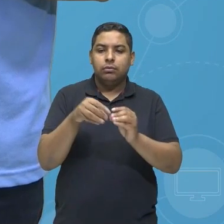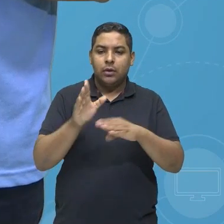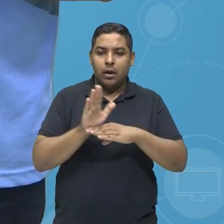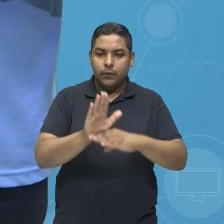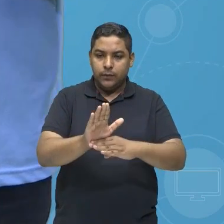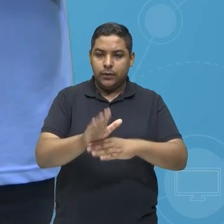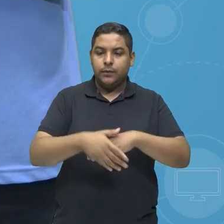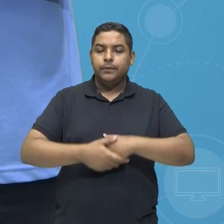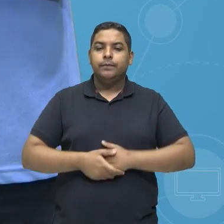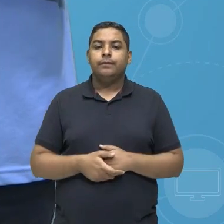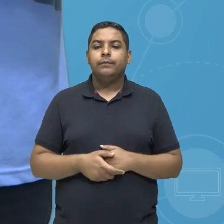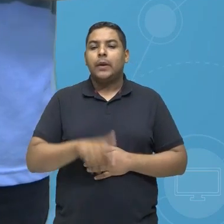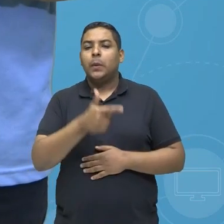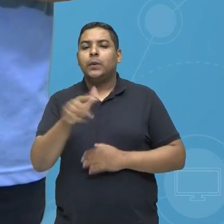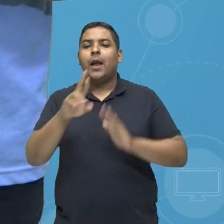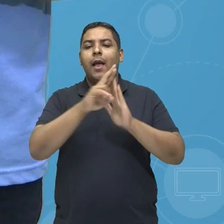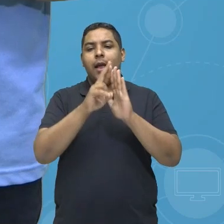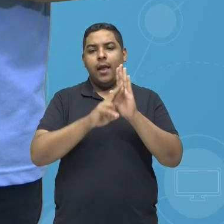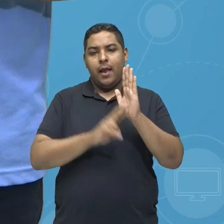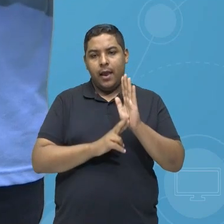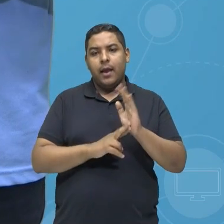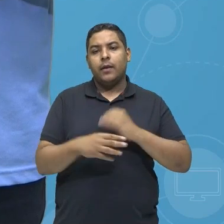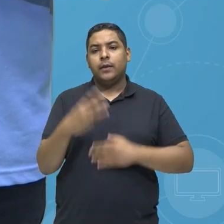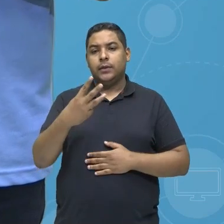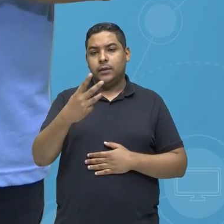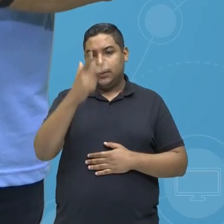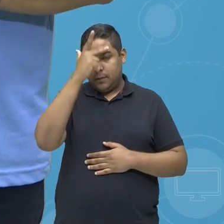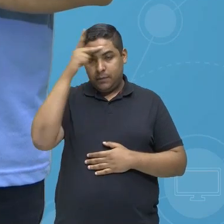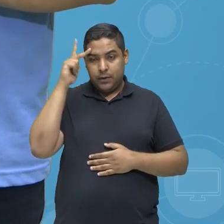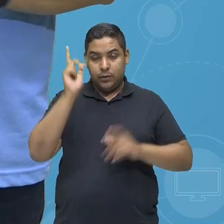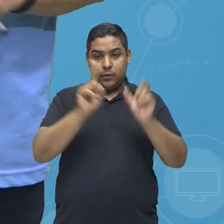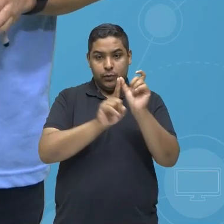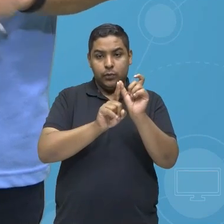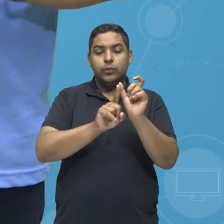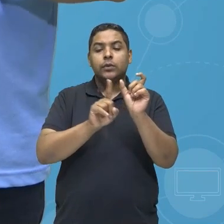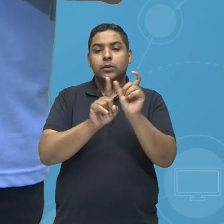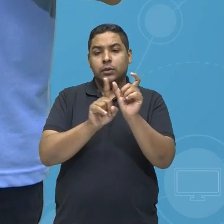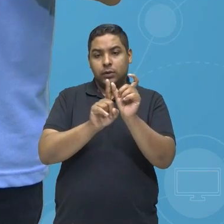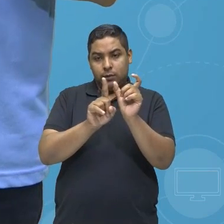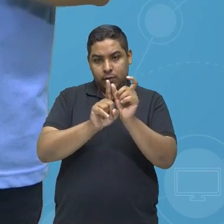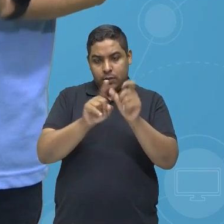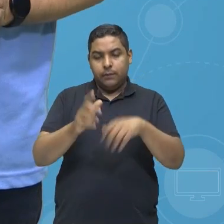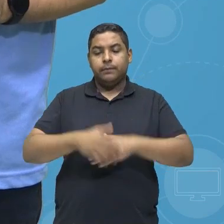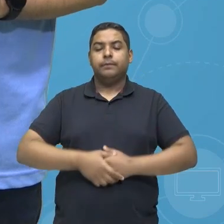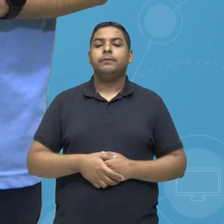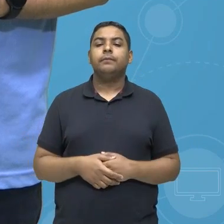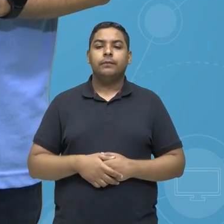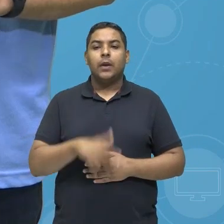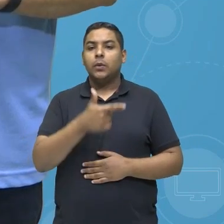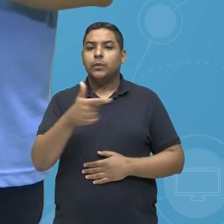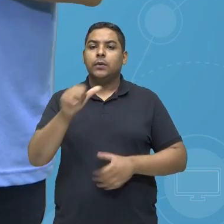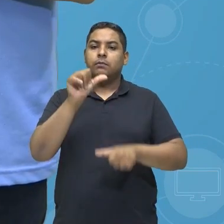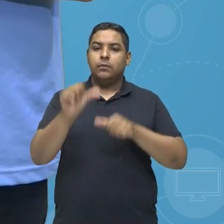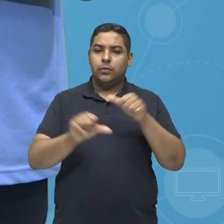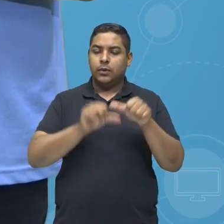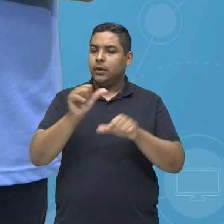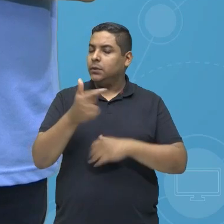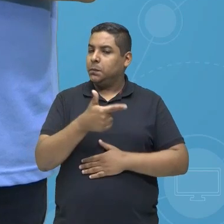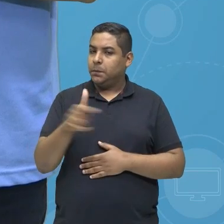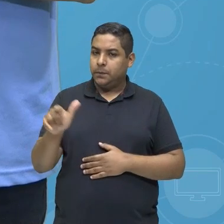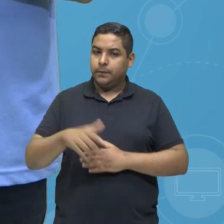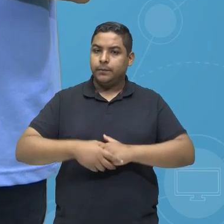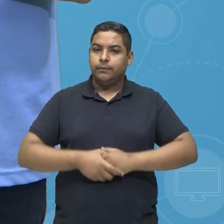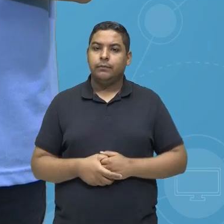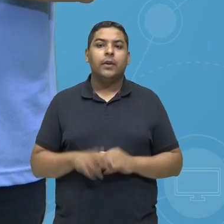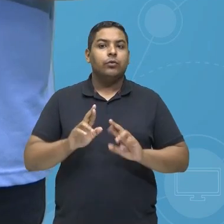regra de, quando conjugado com terceira pessoa do singular, ele não é acrescido de ES, não sofre alteração nenhuma. Ele é diferente dos